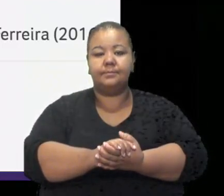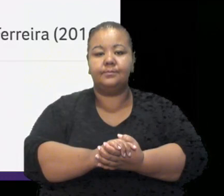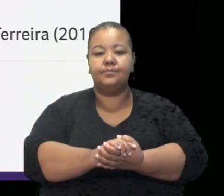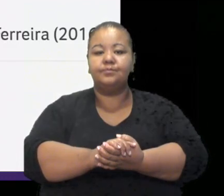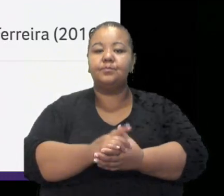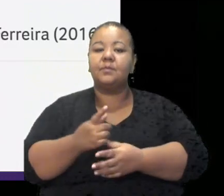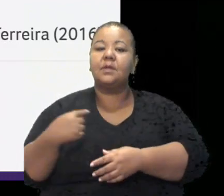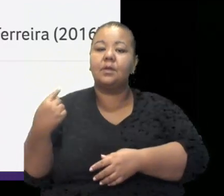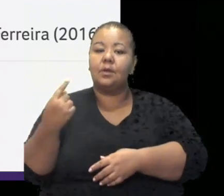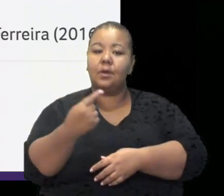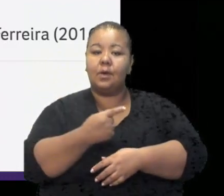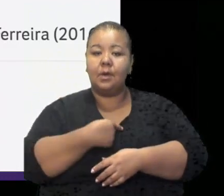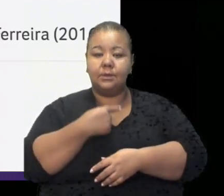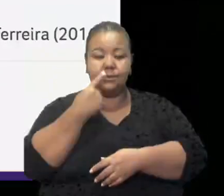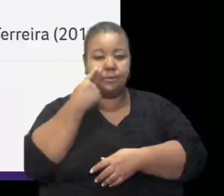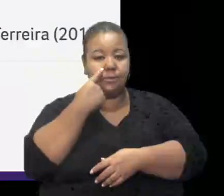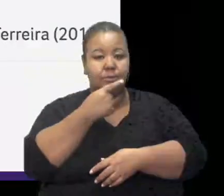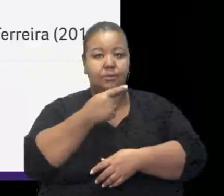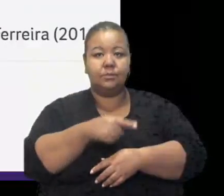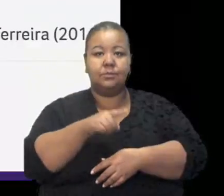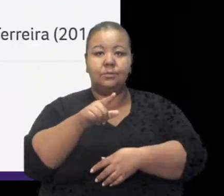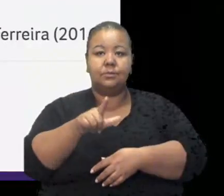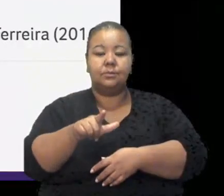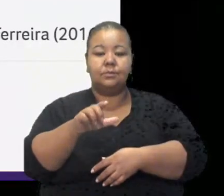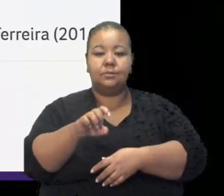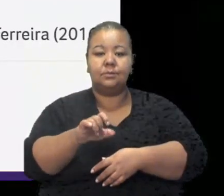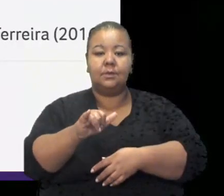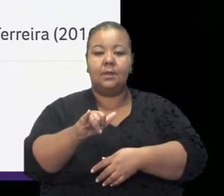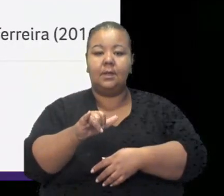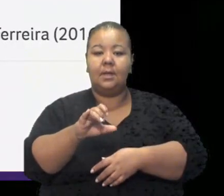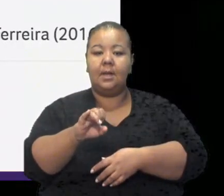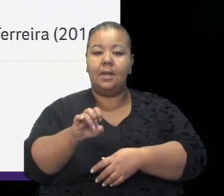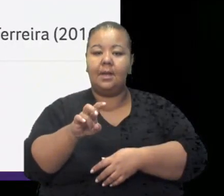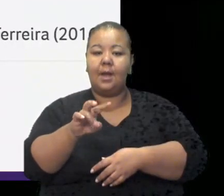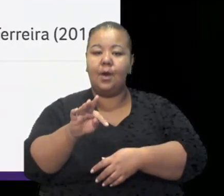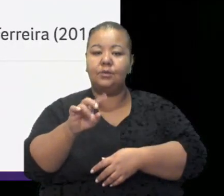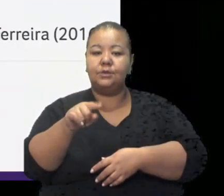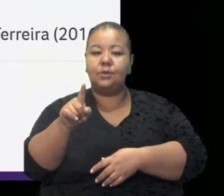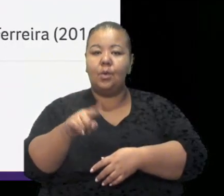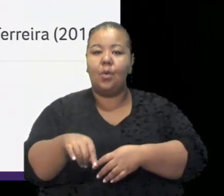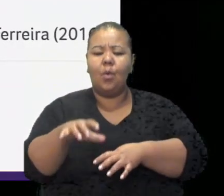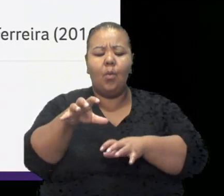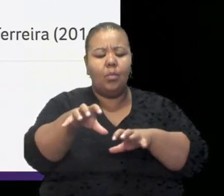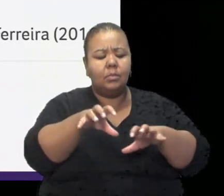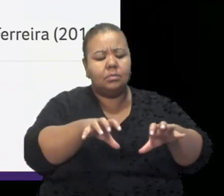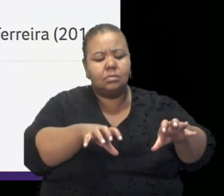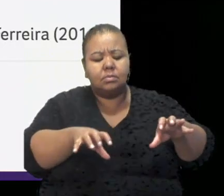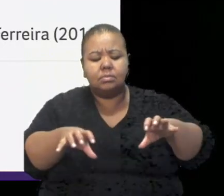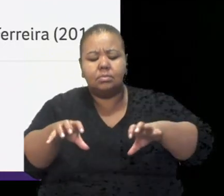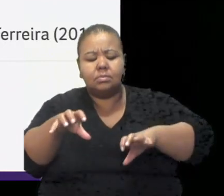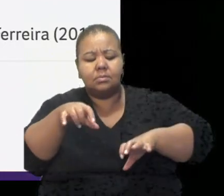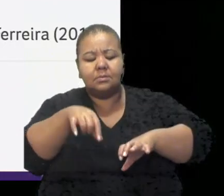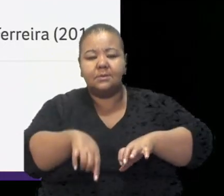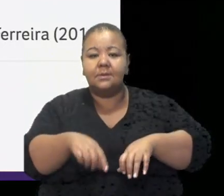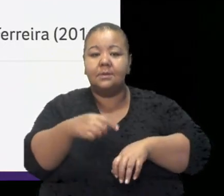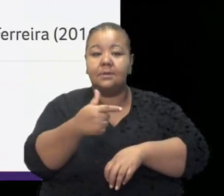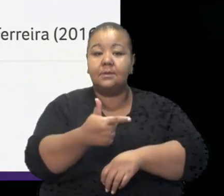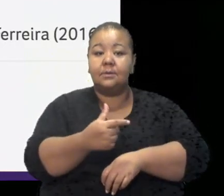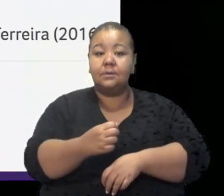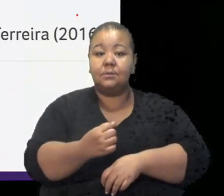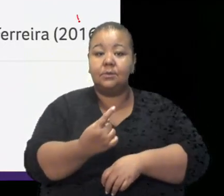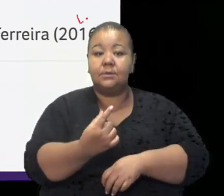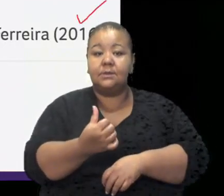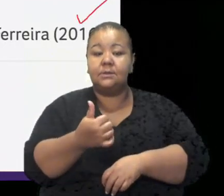Então nós temos aí, né, que o layout, que também é conhecido como arranjo físico, em 2016,